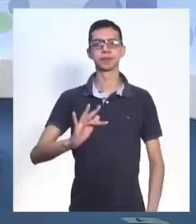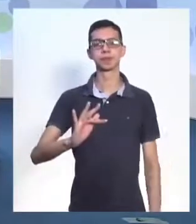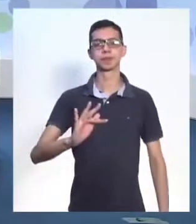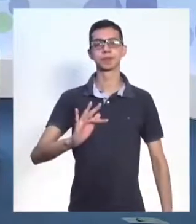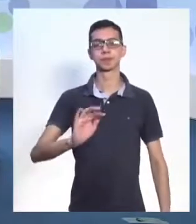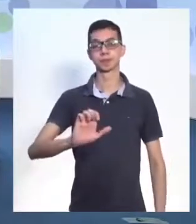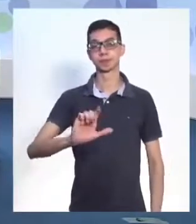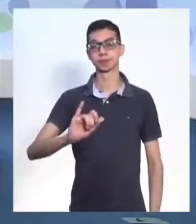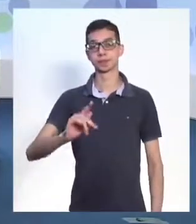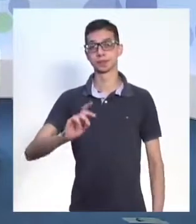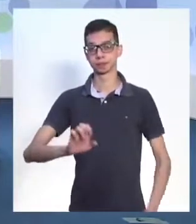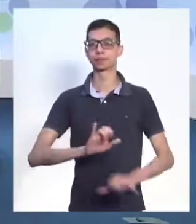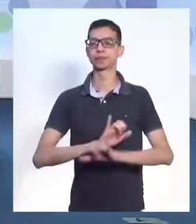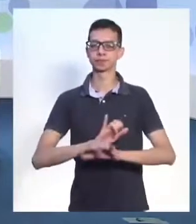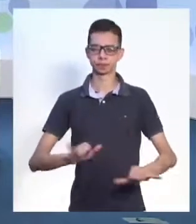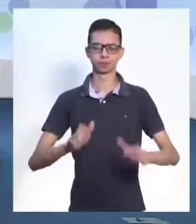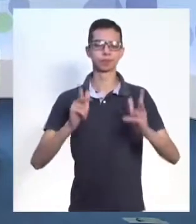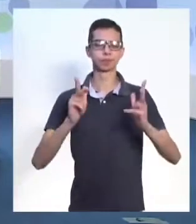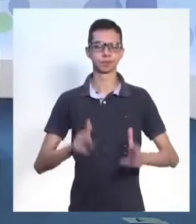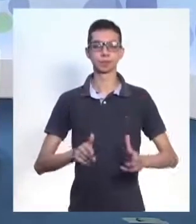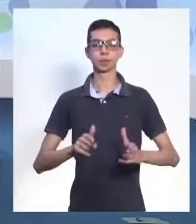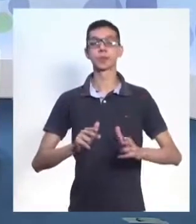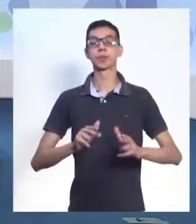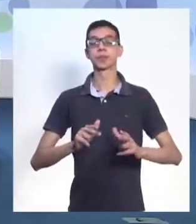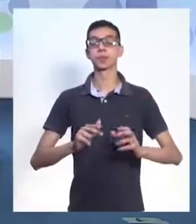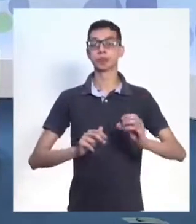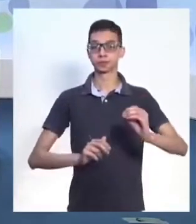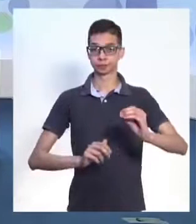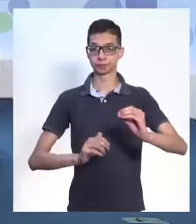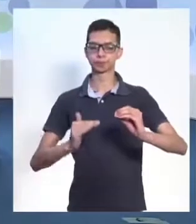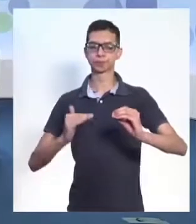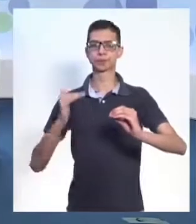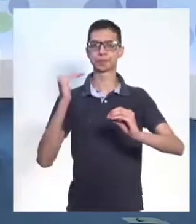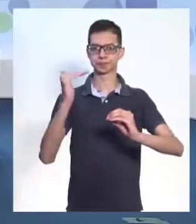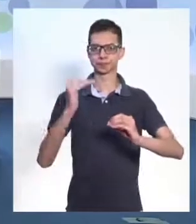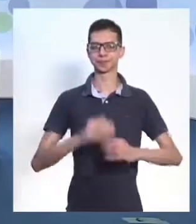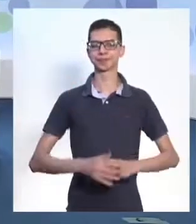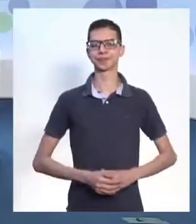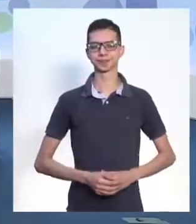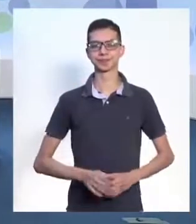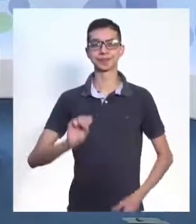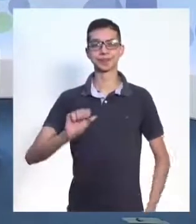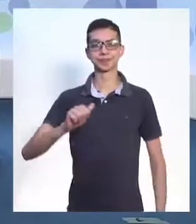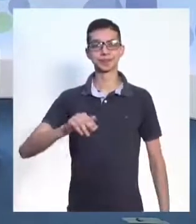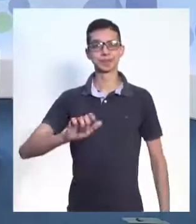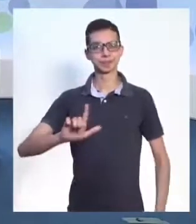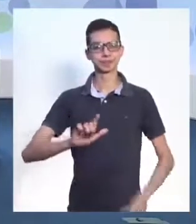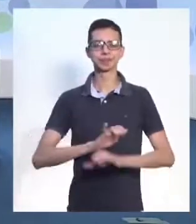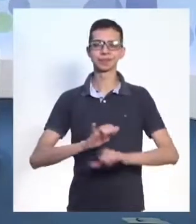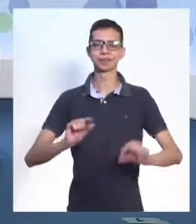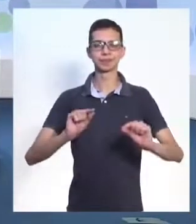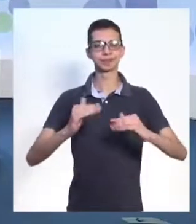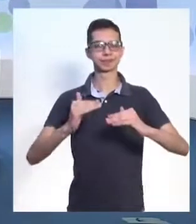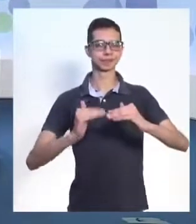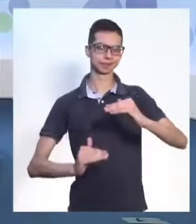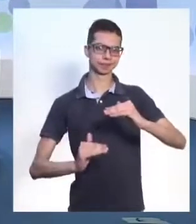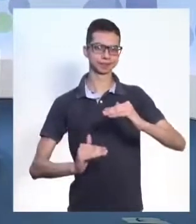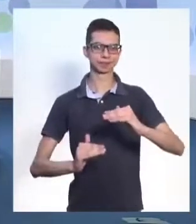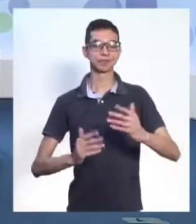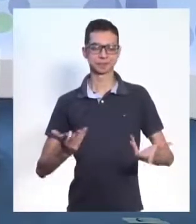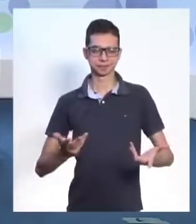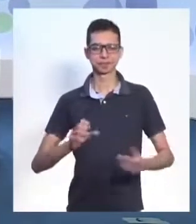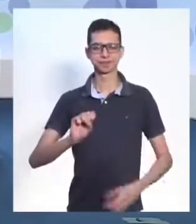que o líquido sobe e a medida é maior que zero. O Samuel aqui diz que vai descer. Tá,